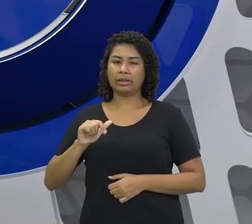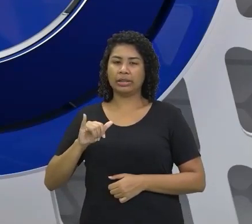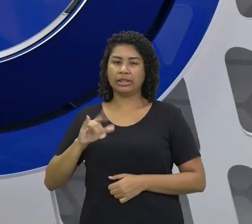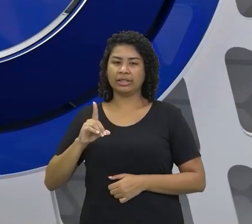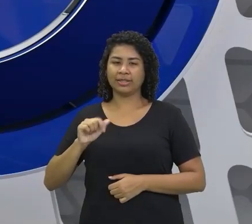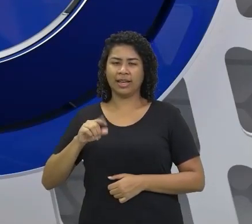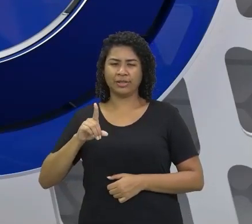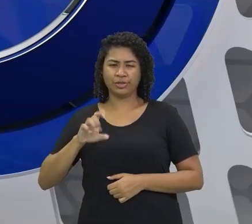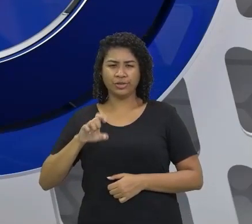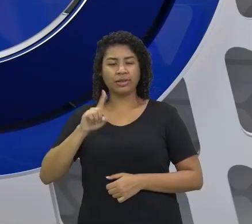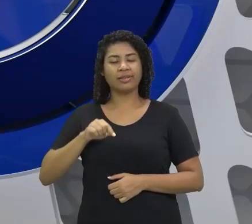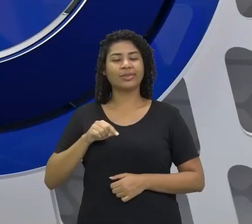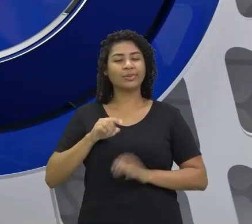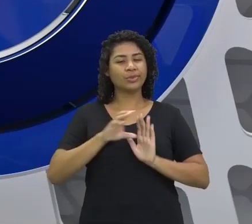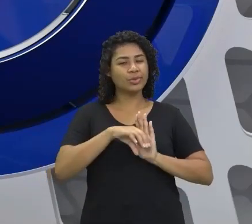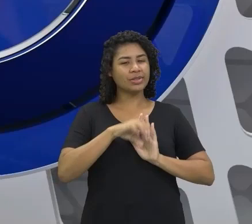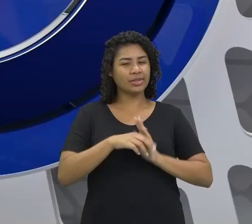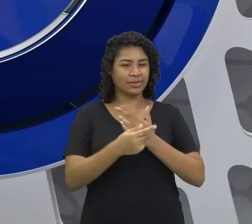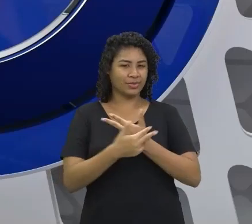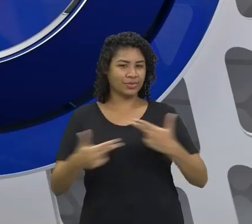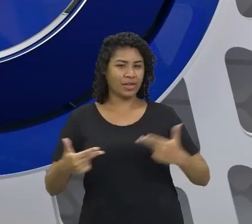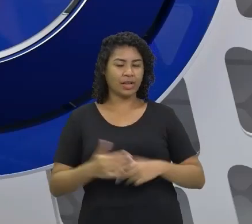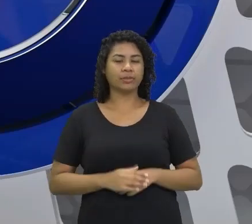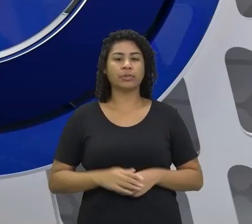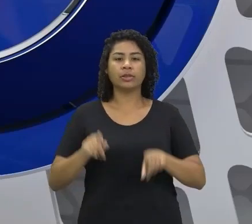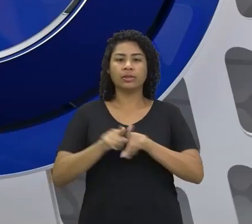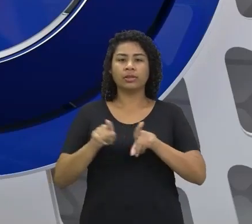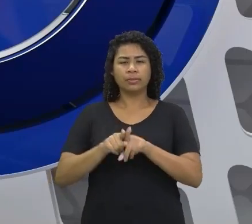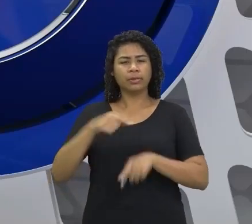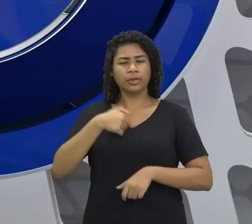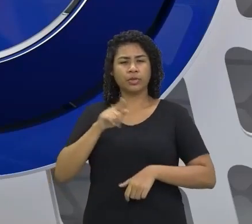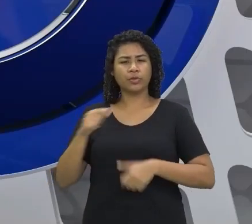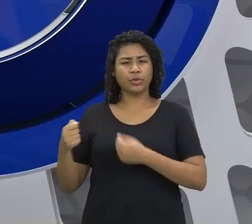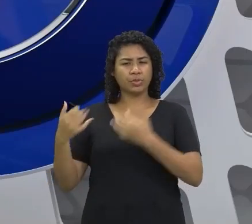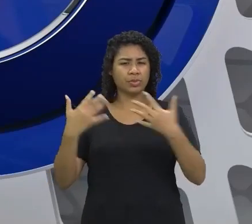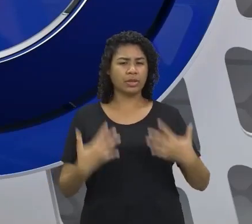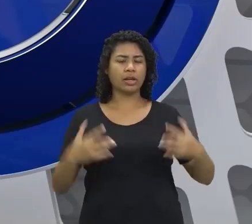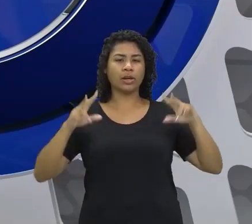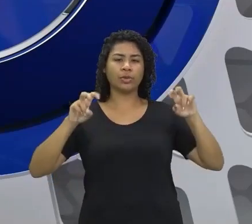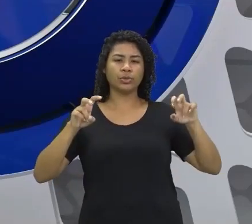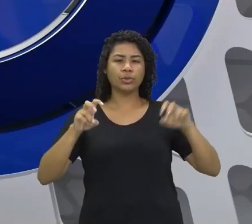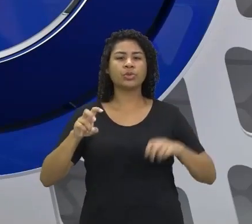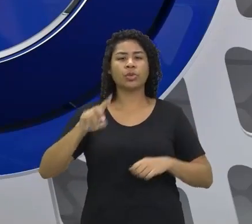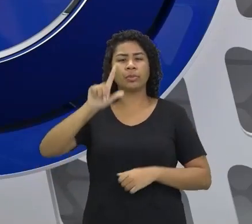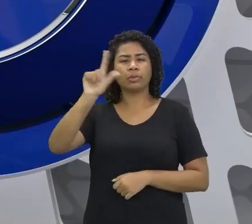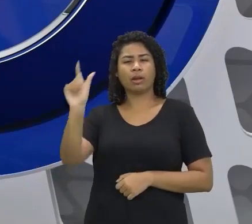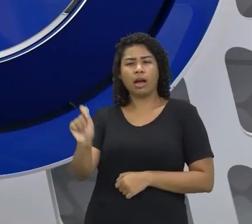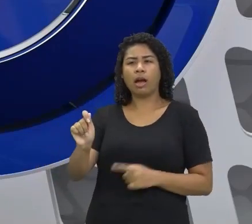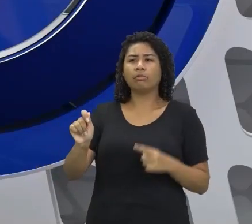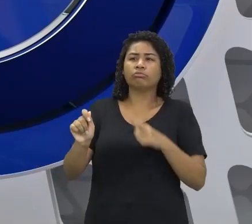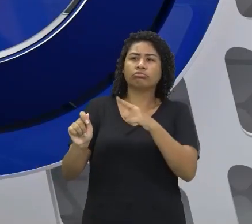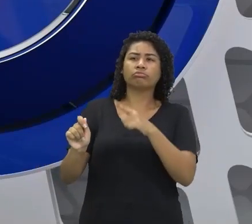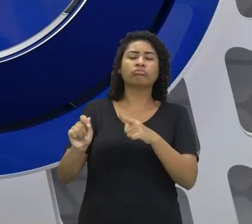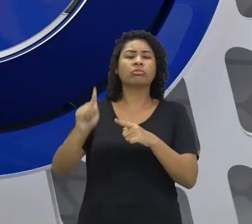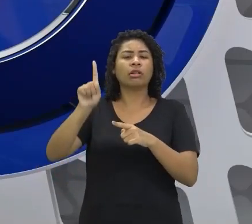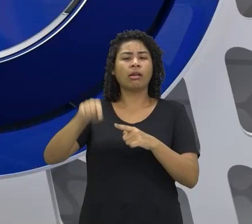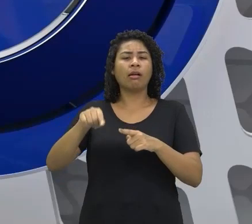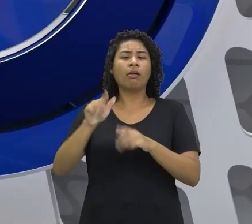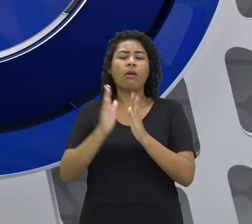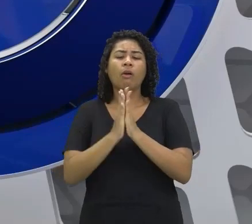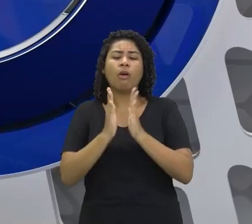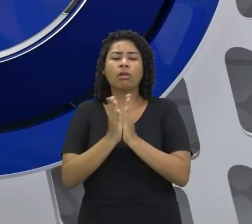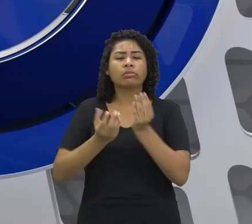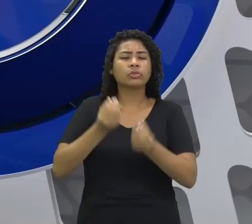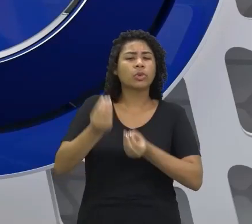da espiritualidade africana, né, suas práticas, seus rituais, seu modo de oração. Também